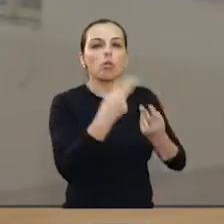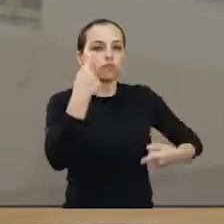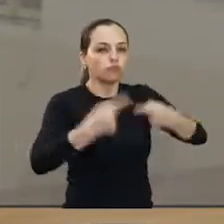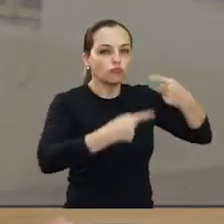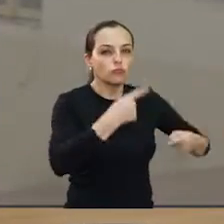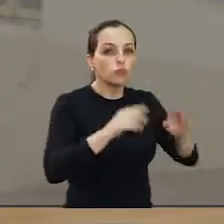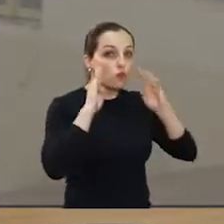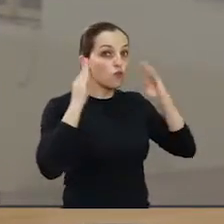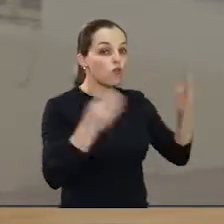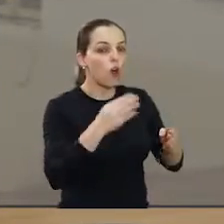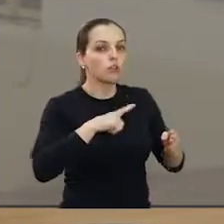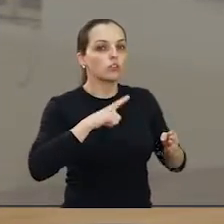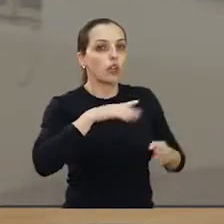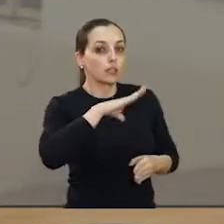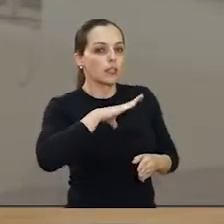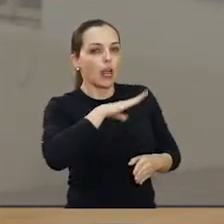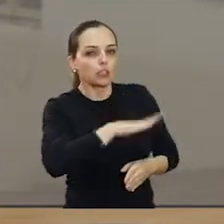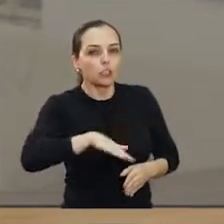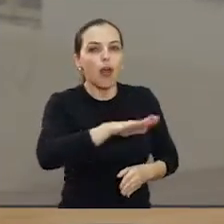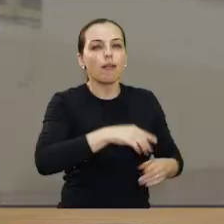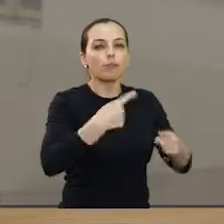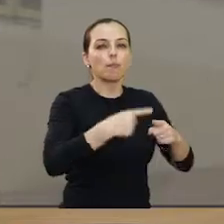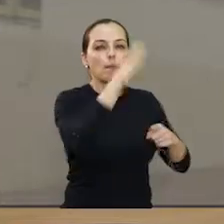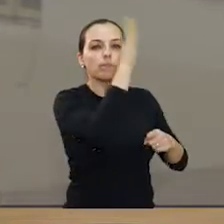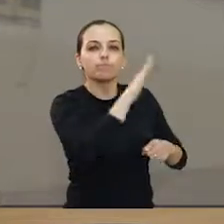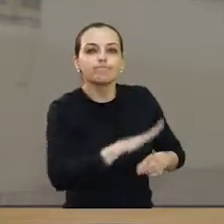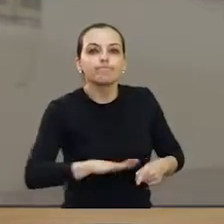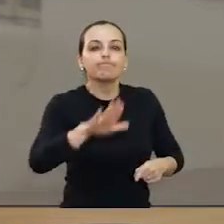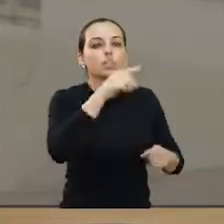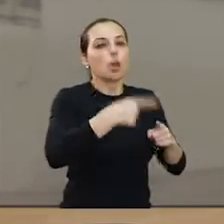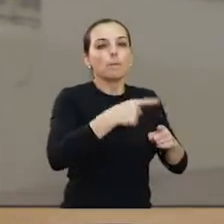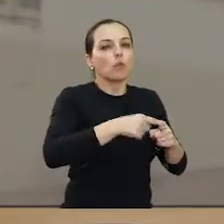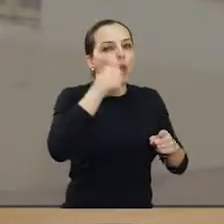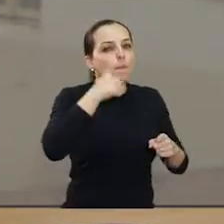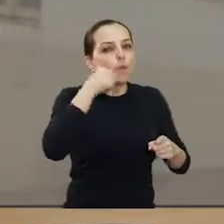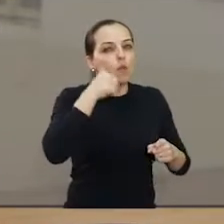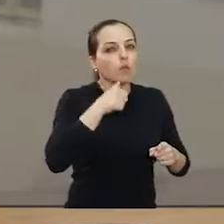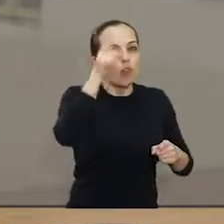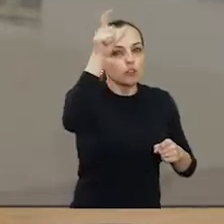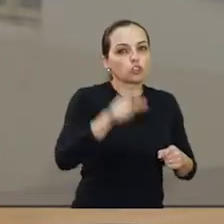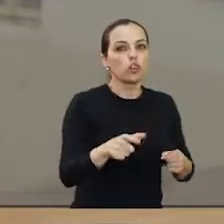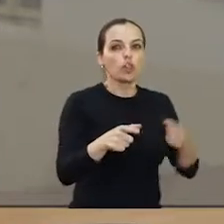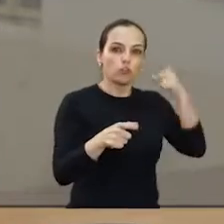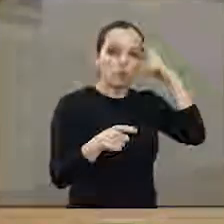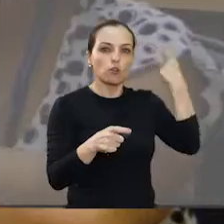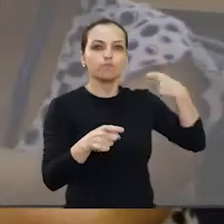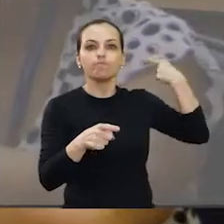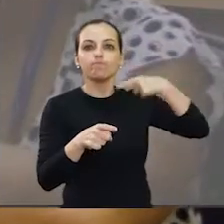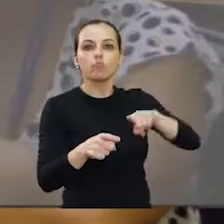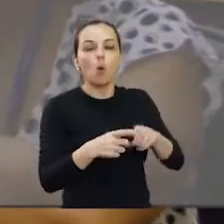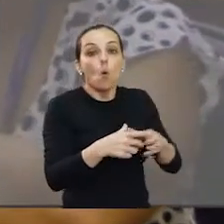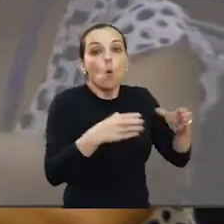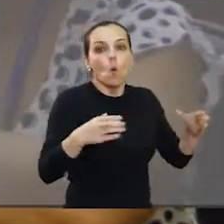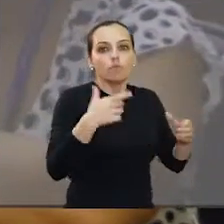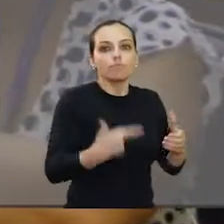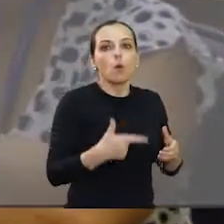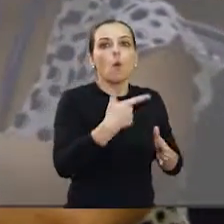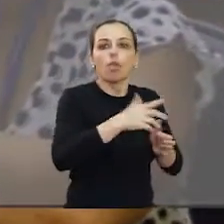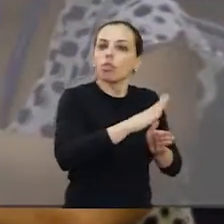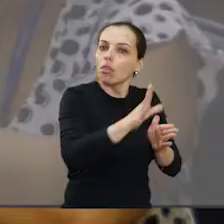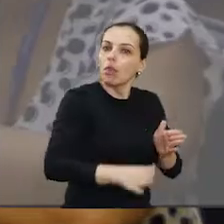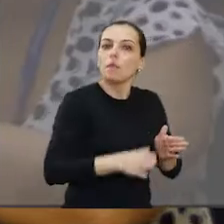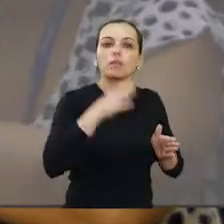Leis, que pode, muitas vezes, por meio de projetos, políticas públicas, combater essas violências, é muito importante. A situação local